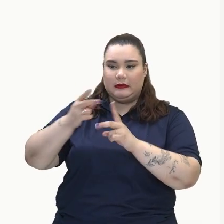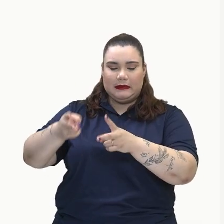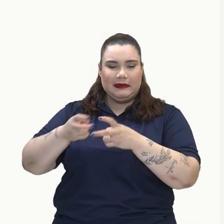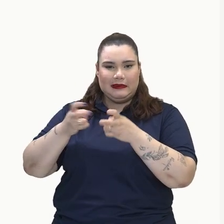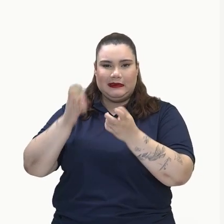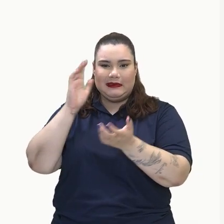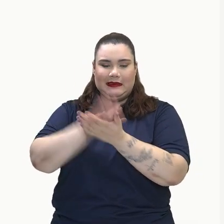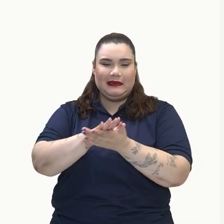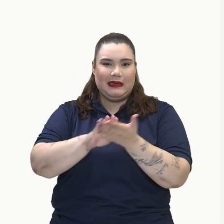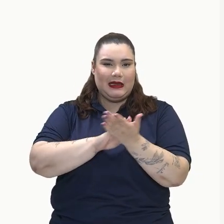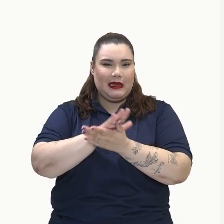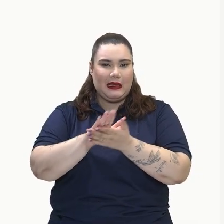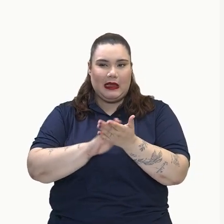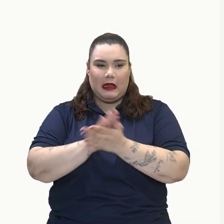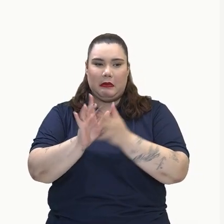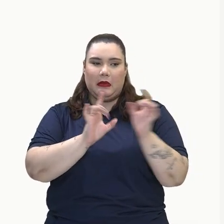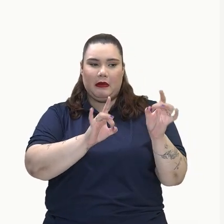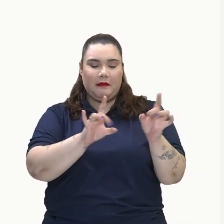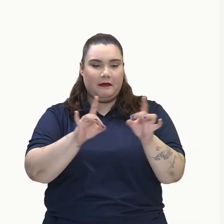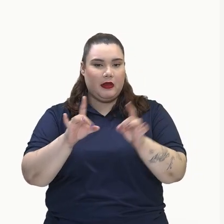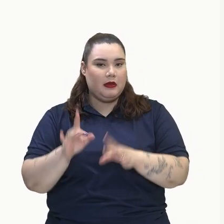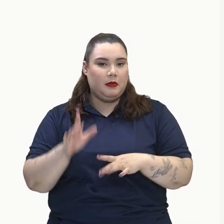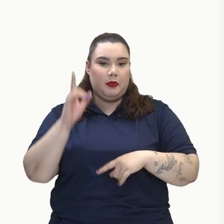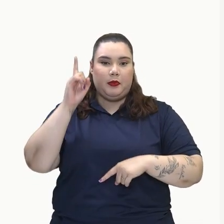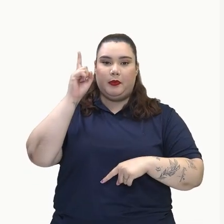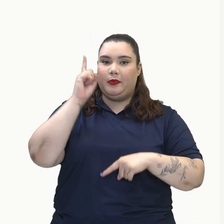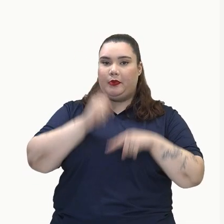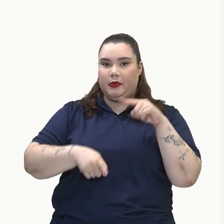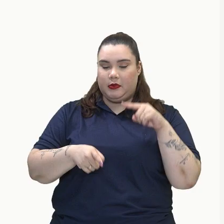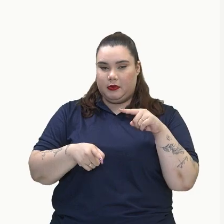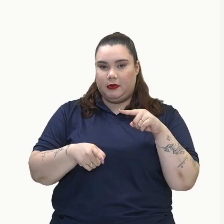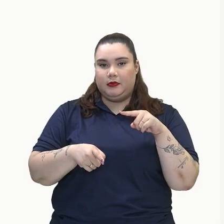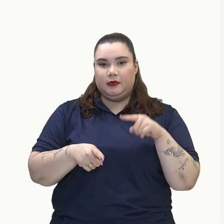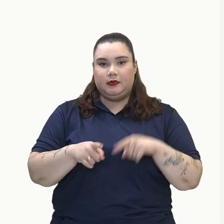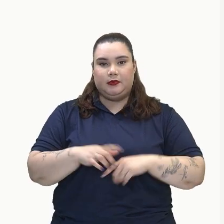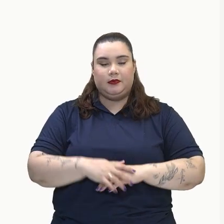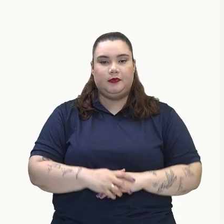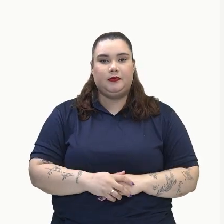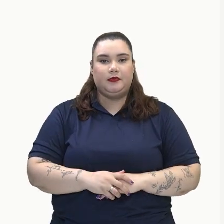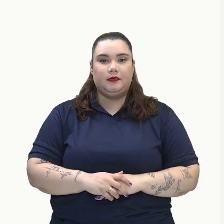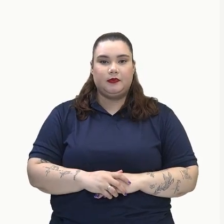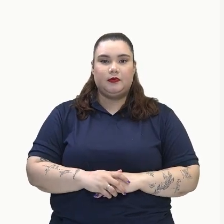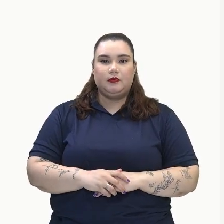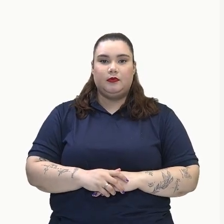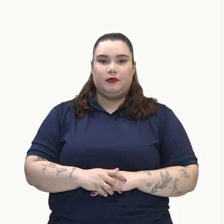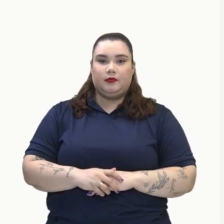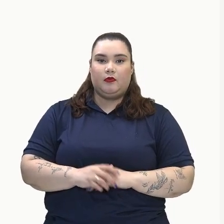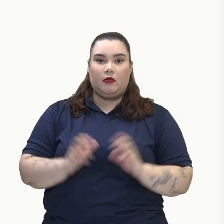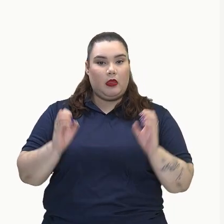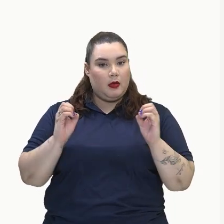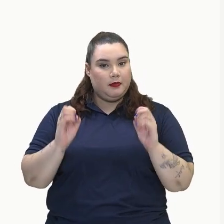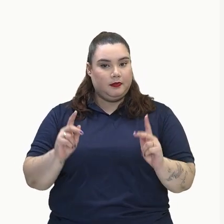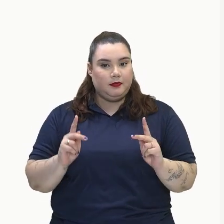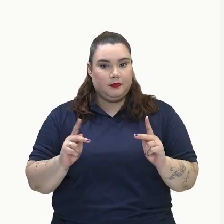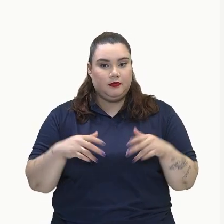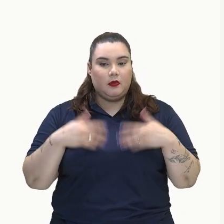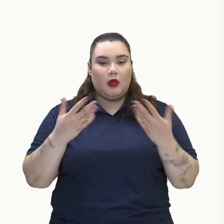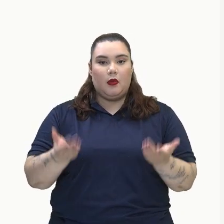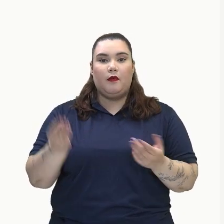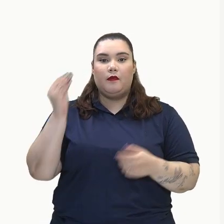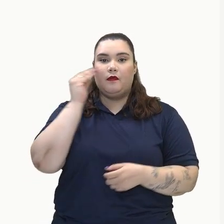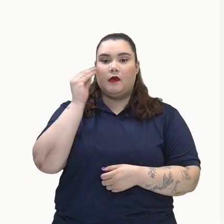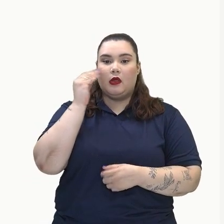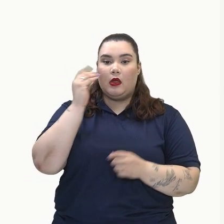e comercialização nas unidades de proteção integral, tá? O que a gente vai verificar